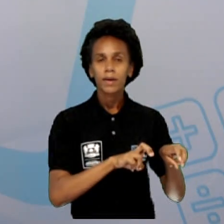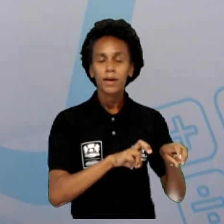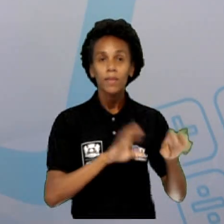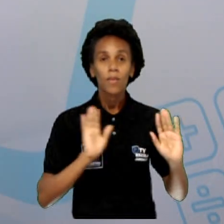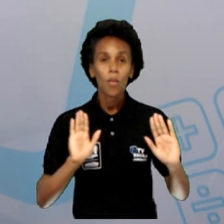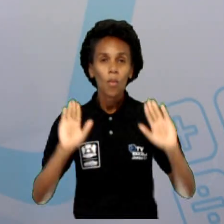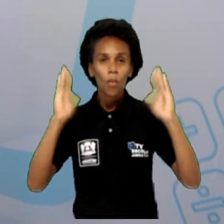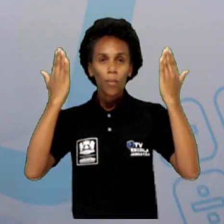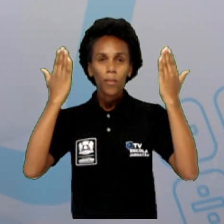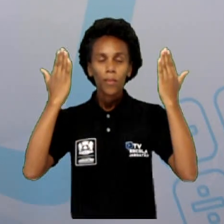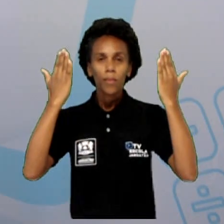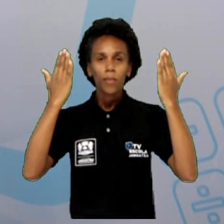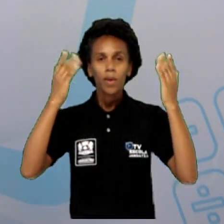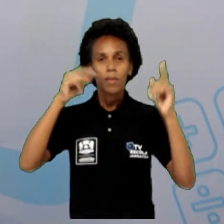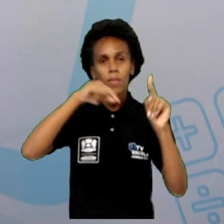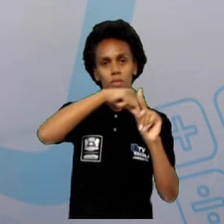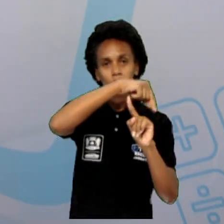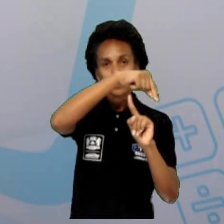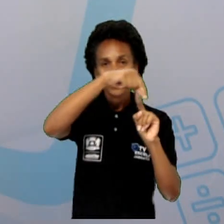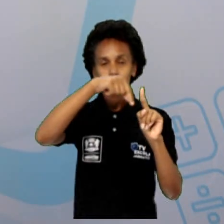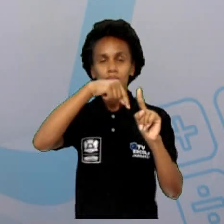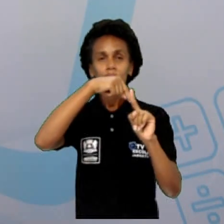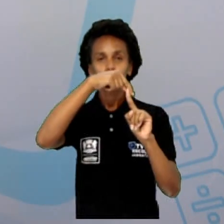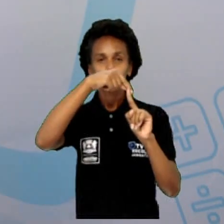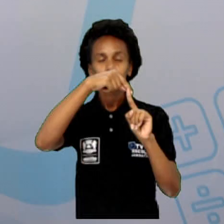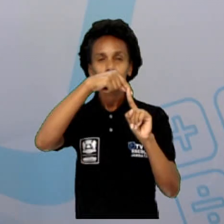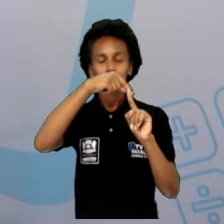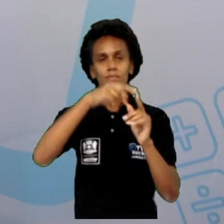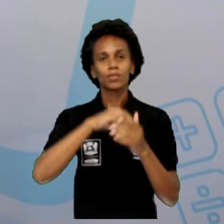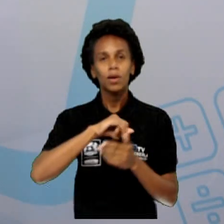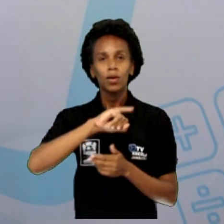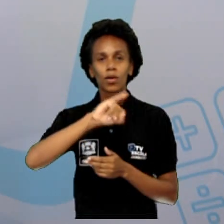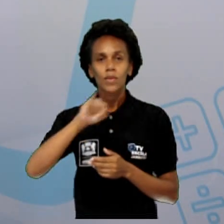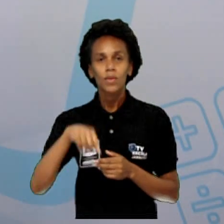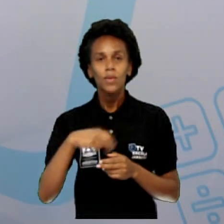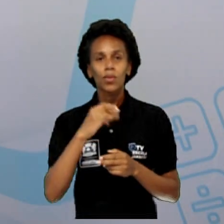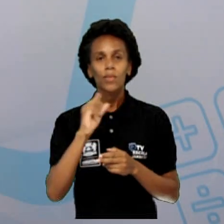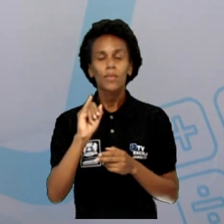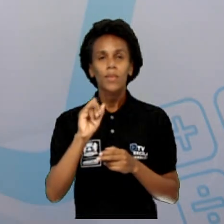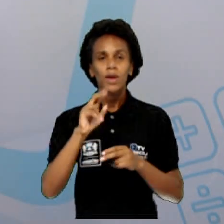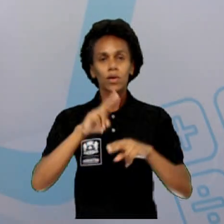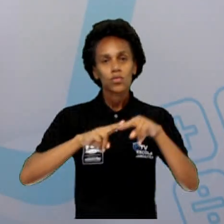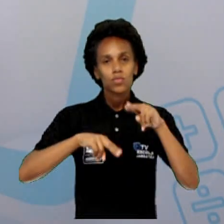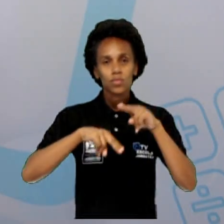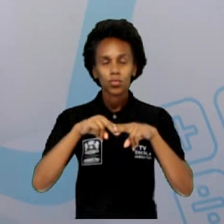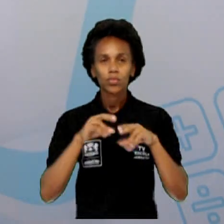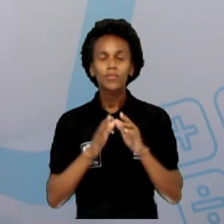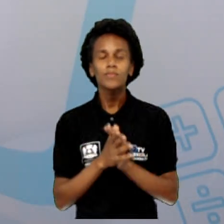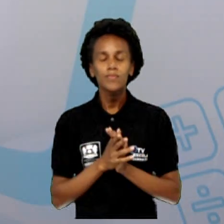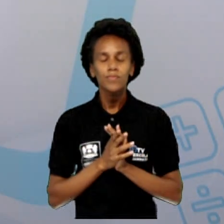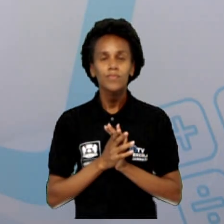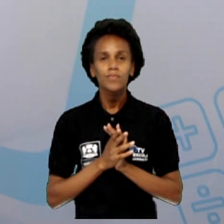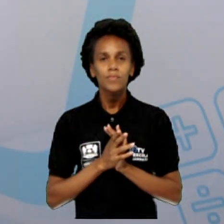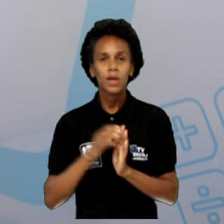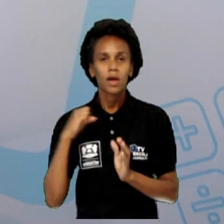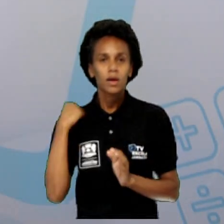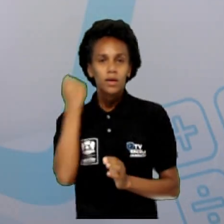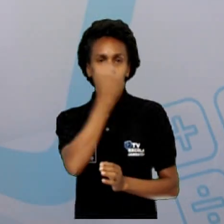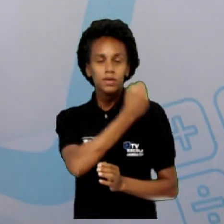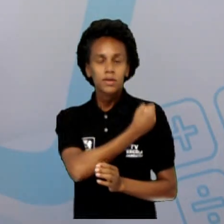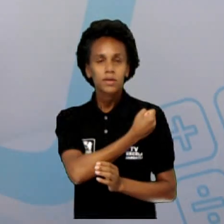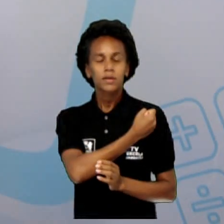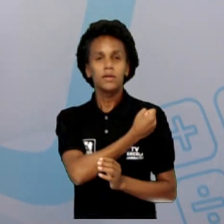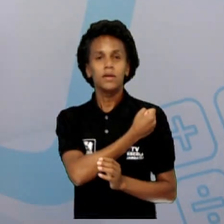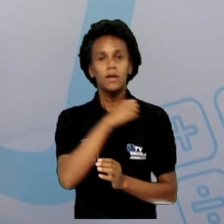juninos, né? Os 3 santos de junho, tá? Que é Santo Antônio, tá certo? Que é São João e depois